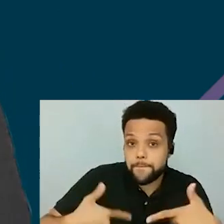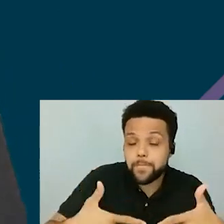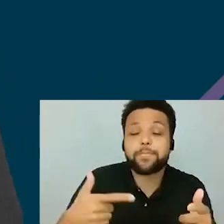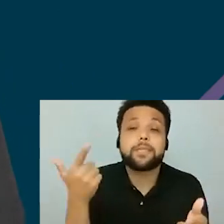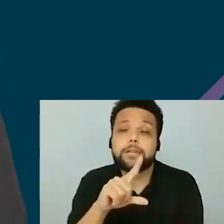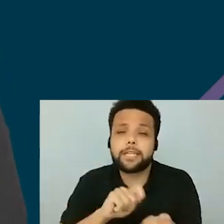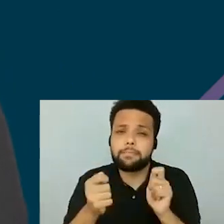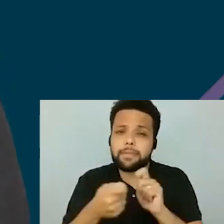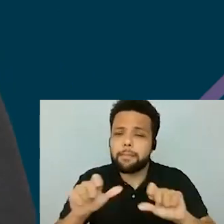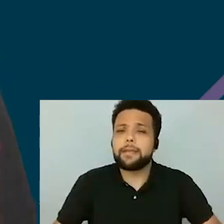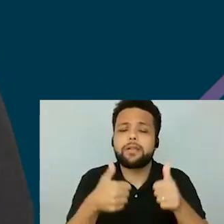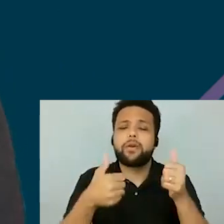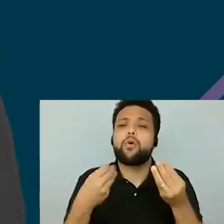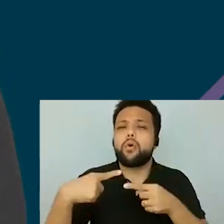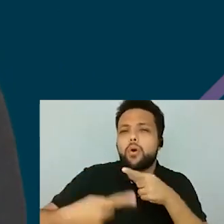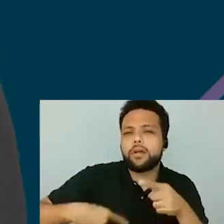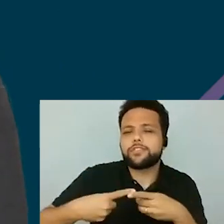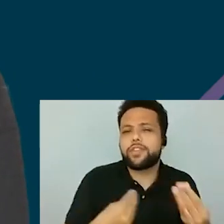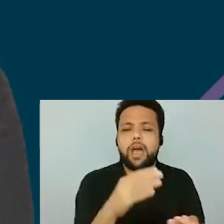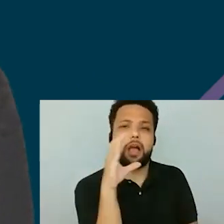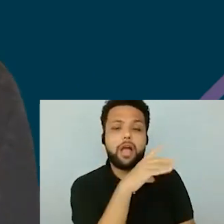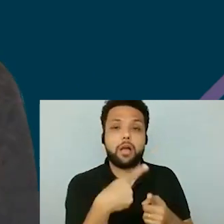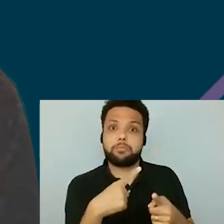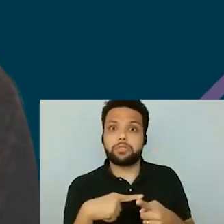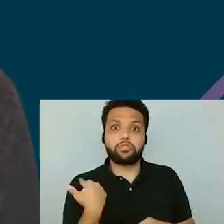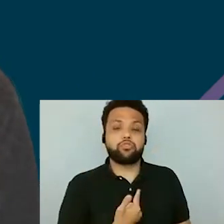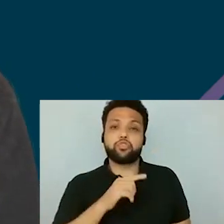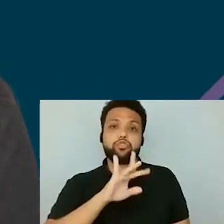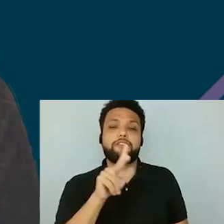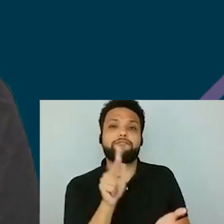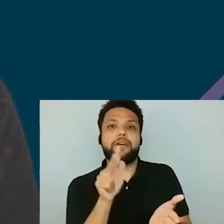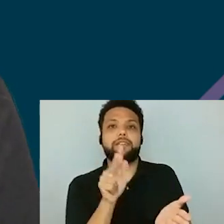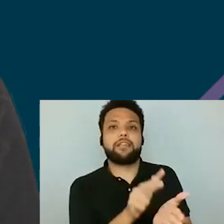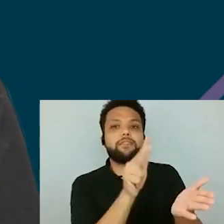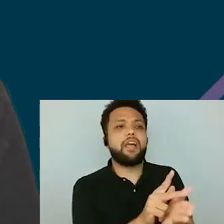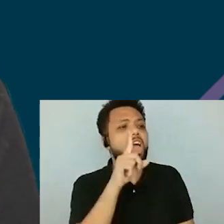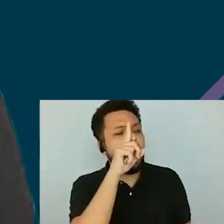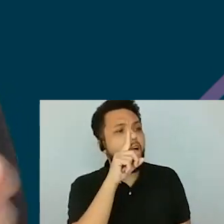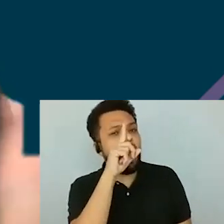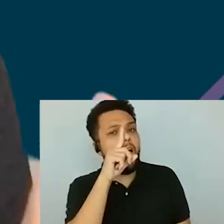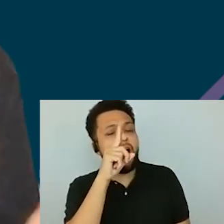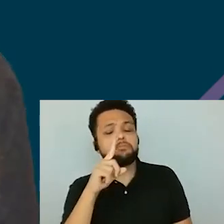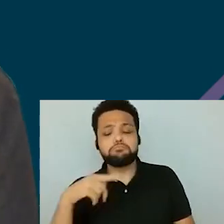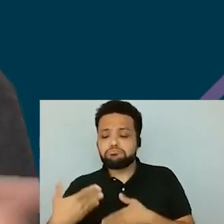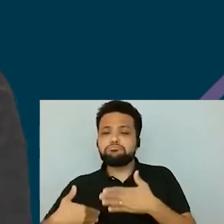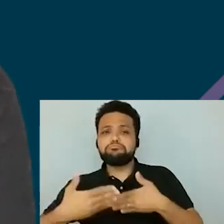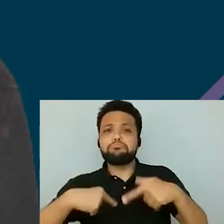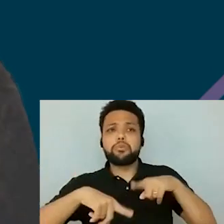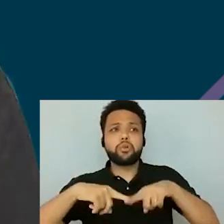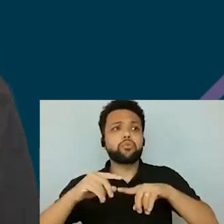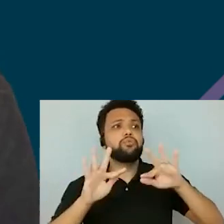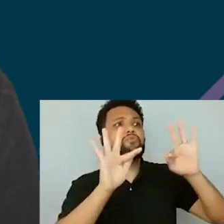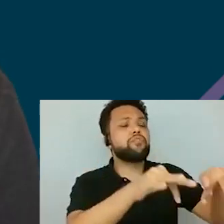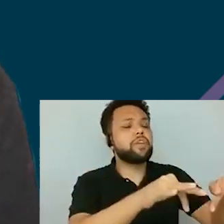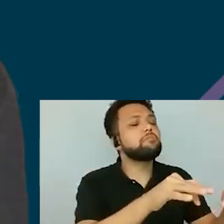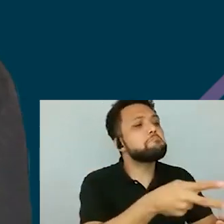melhor nesse ciclo de entrega ágil, porque a gente não fica validando vulnerabilidades no final, quando já está tudo desenvolvido, quando é